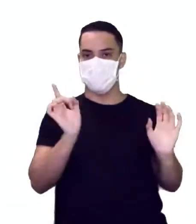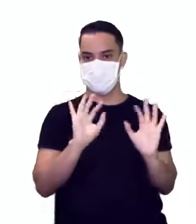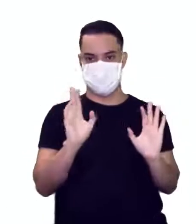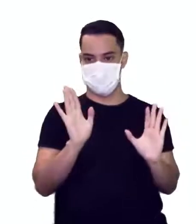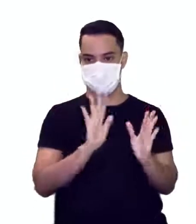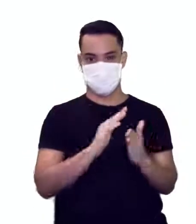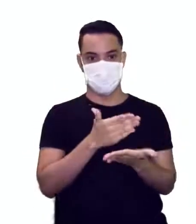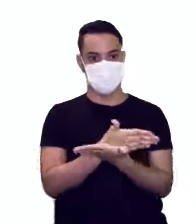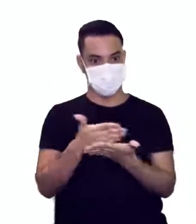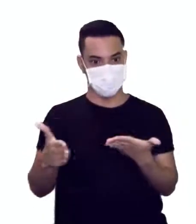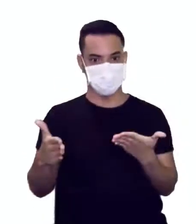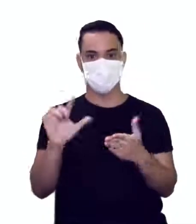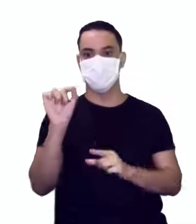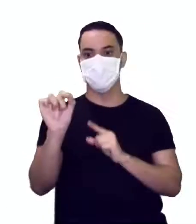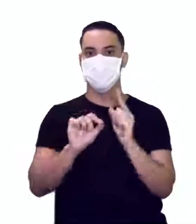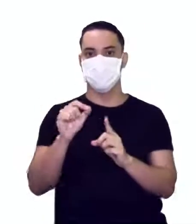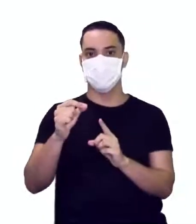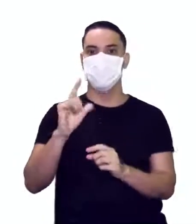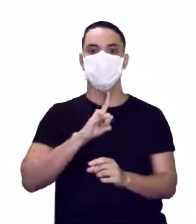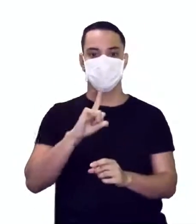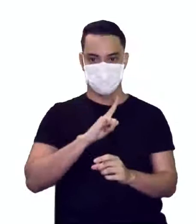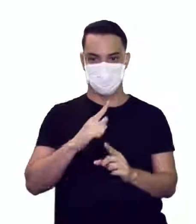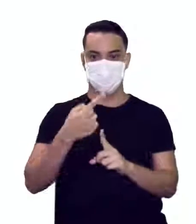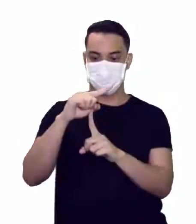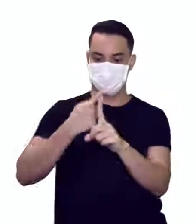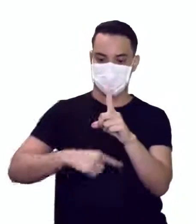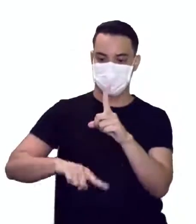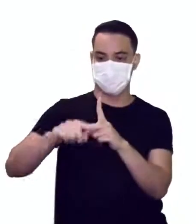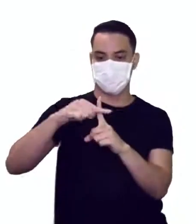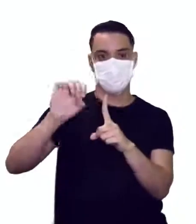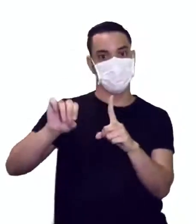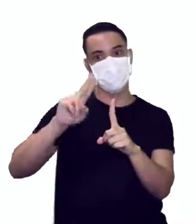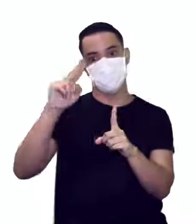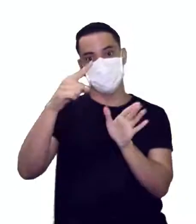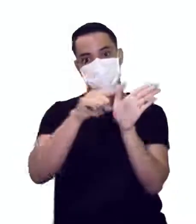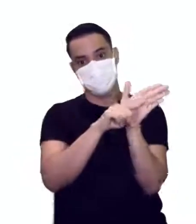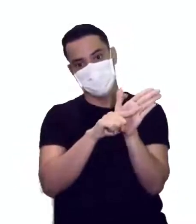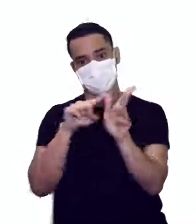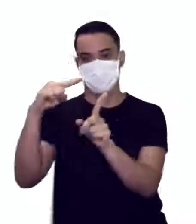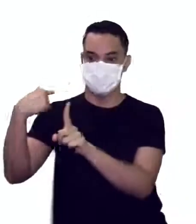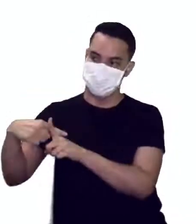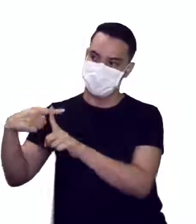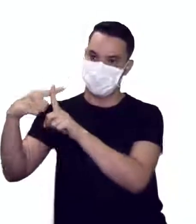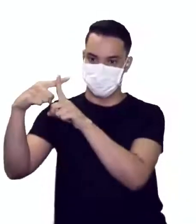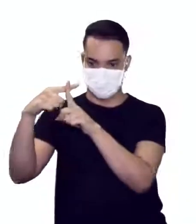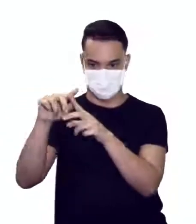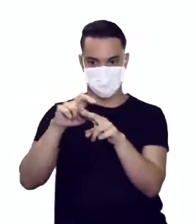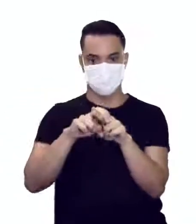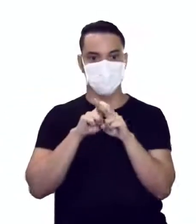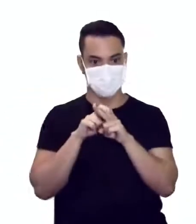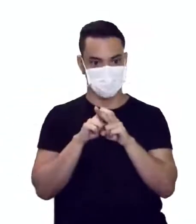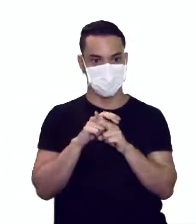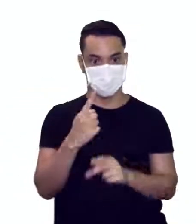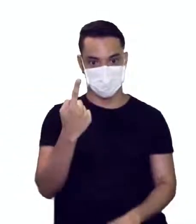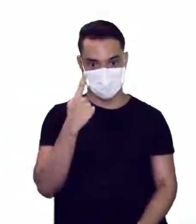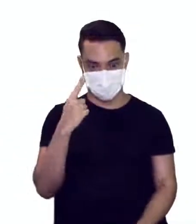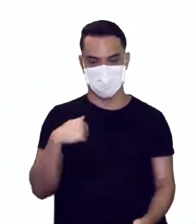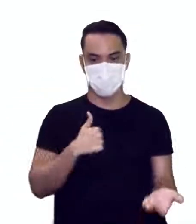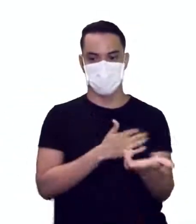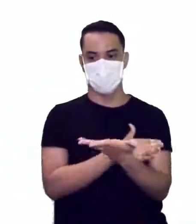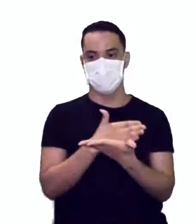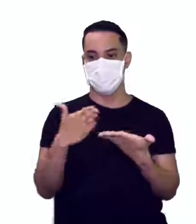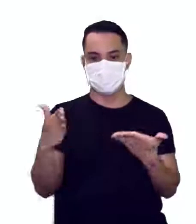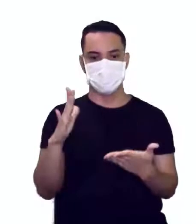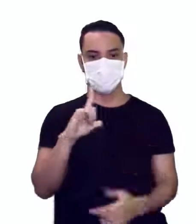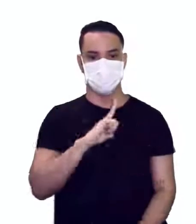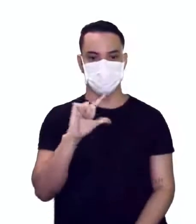passa a estar carregado positivamente ou negativamente, tá bom? Então, pessoal, a partir daí,